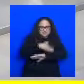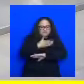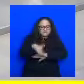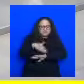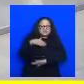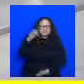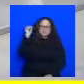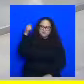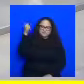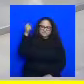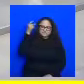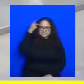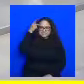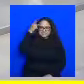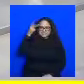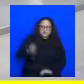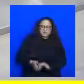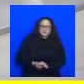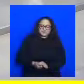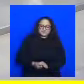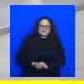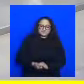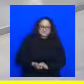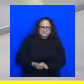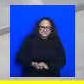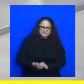Avenida Paulista, em São Paulo.